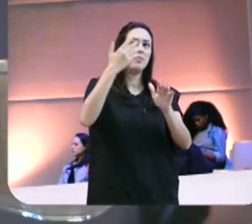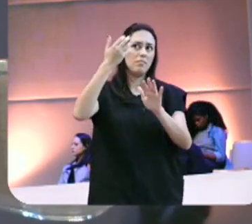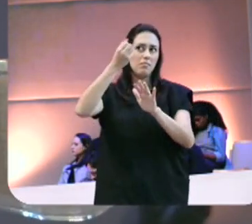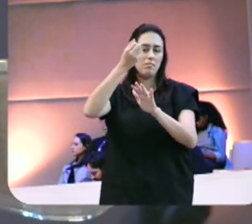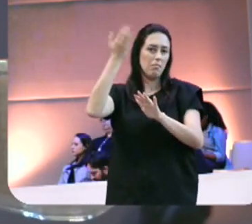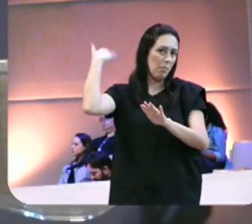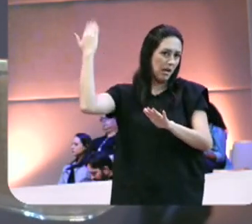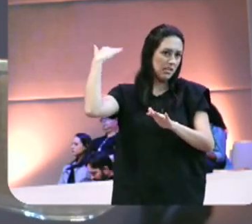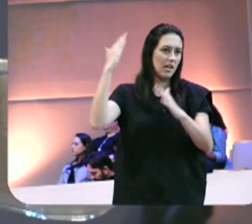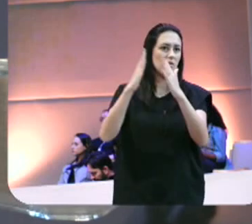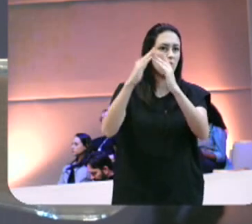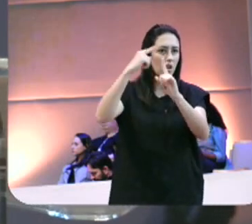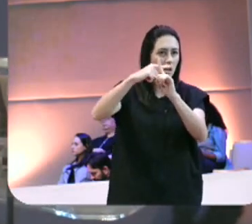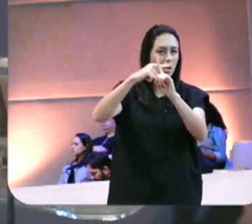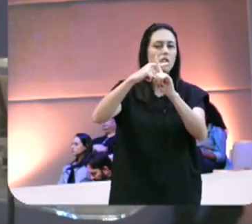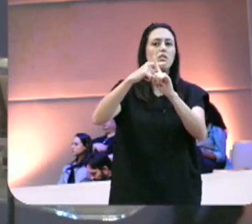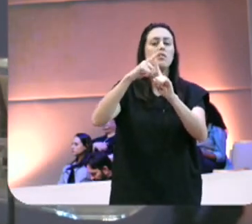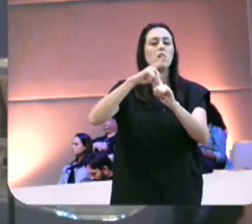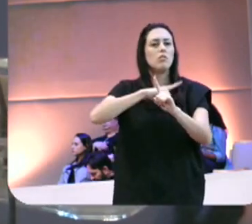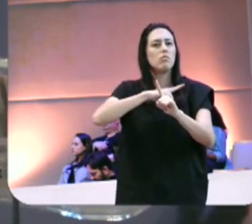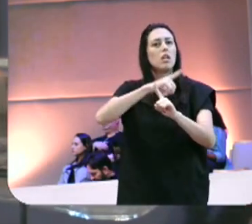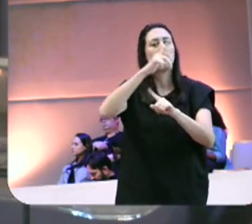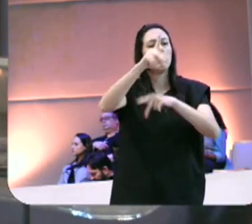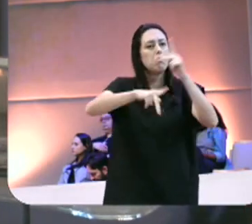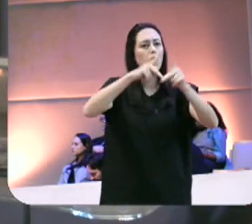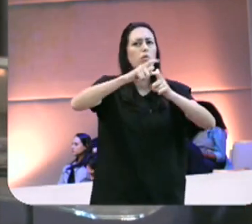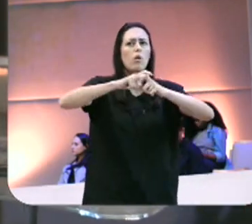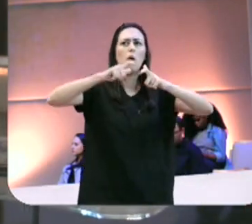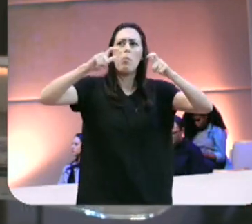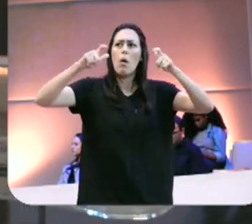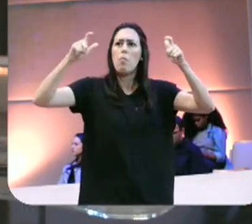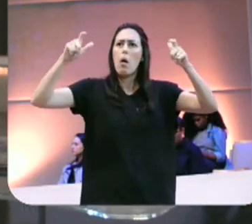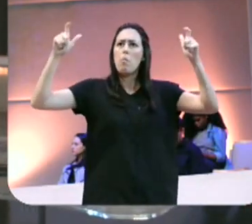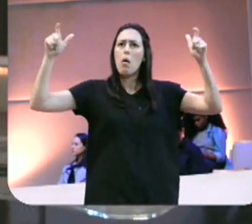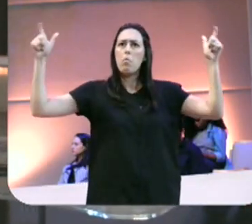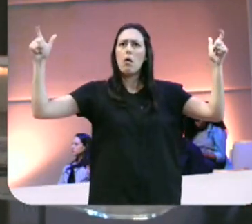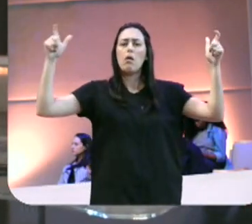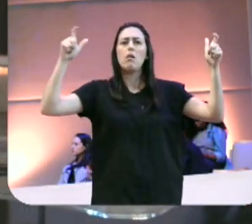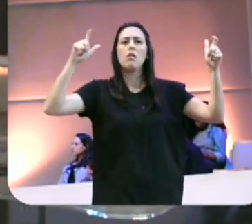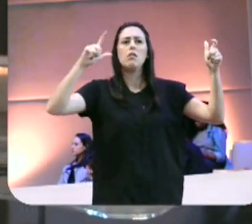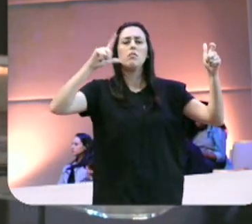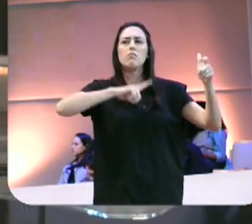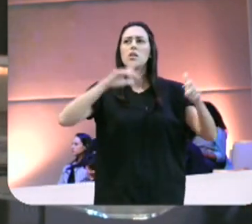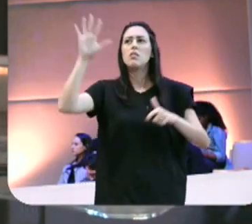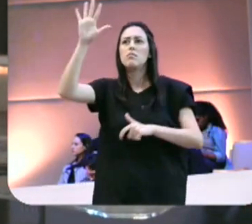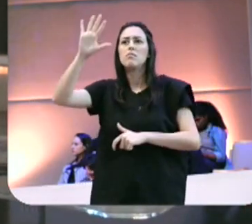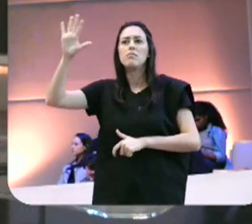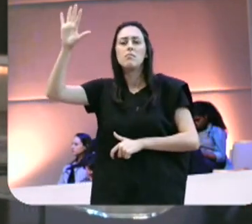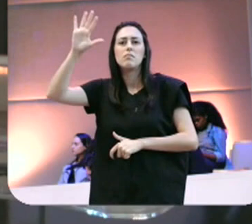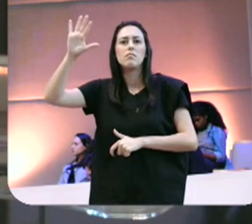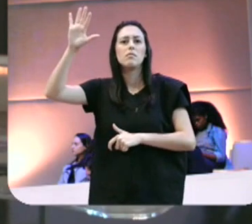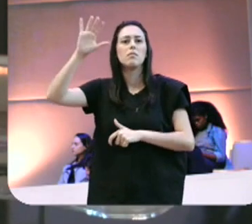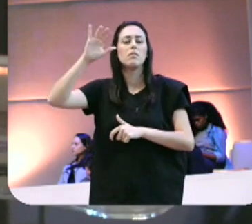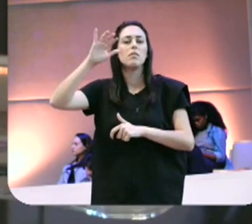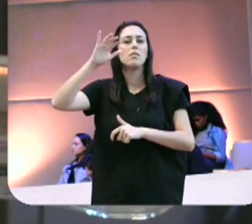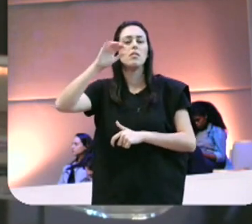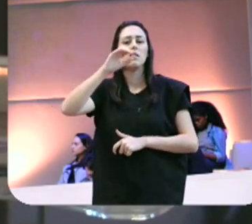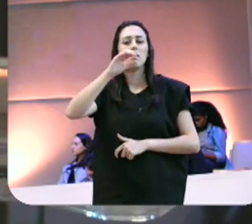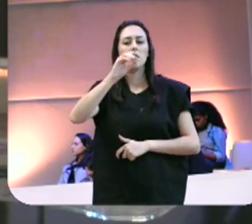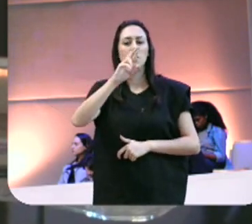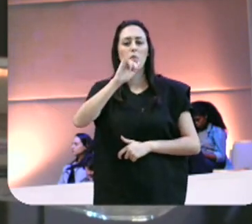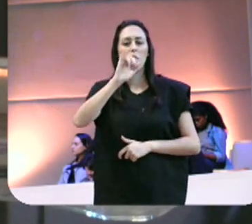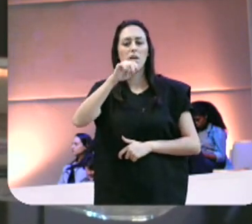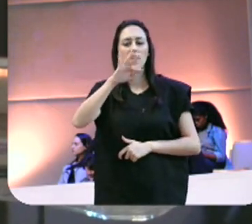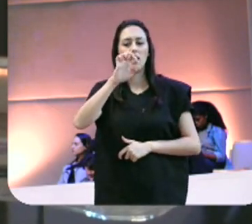primitiva estava avançando, o centro do cristianismo era o Oriente Médio e o norte da África.